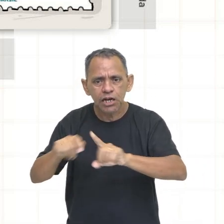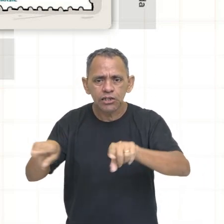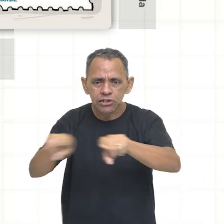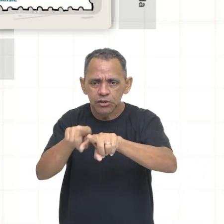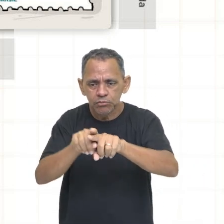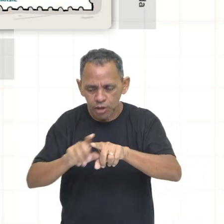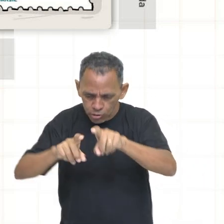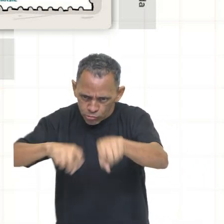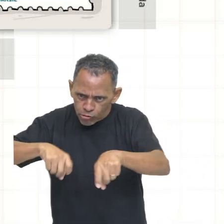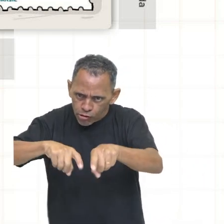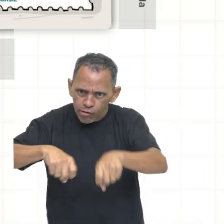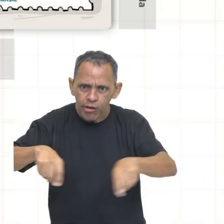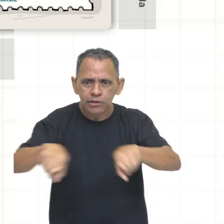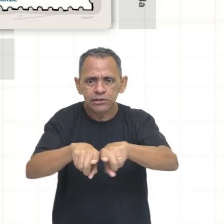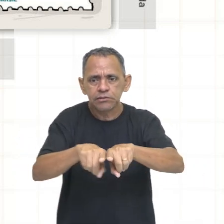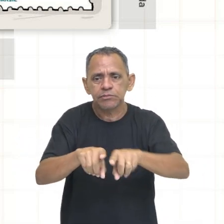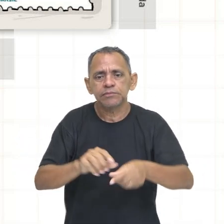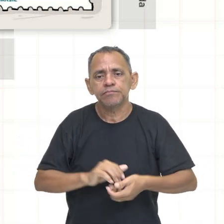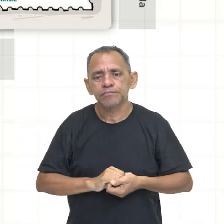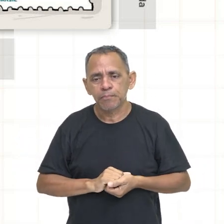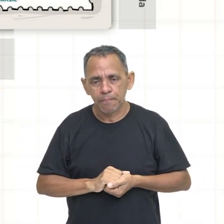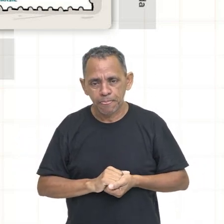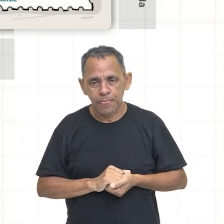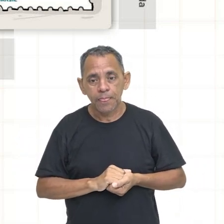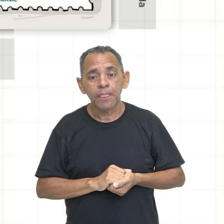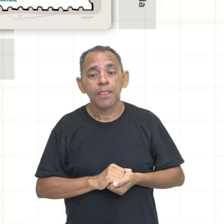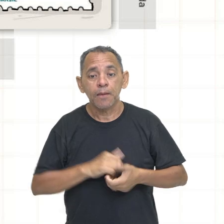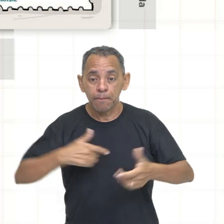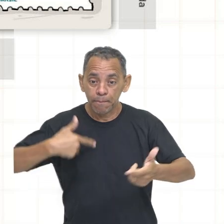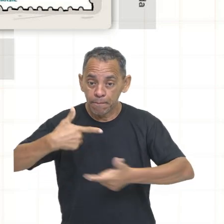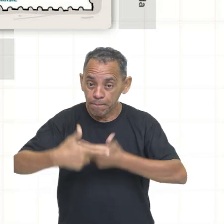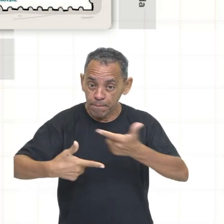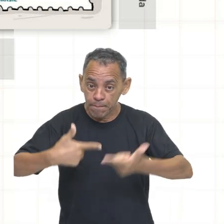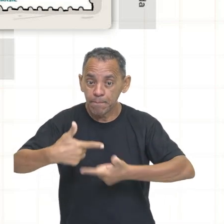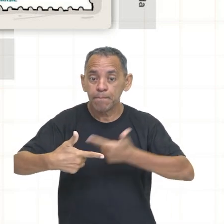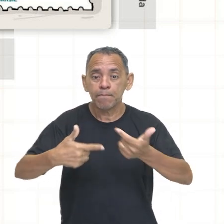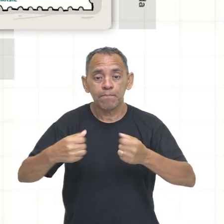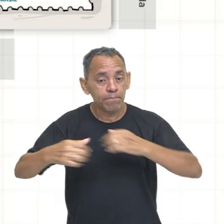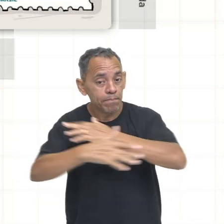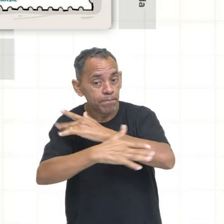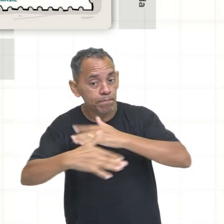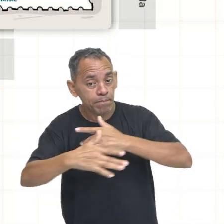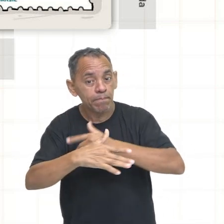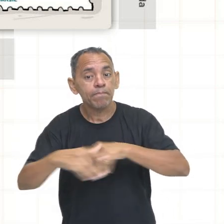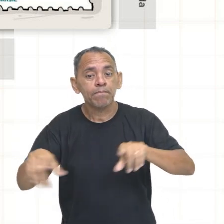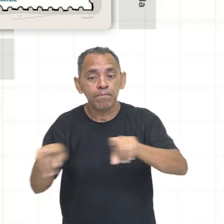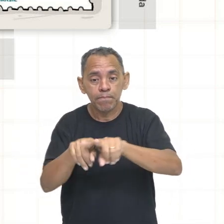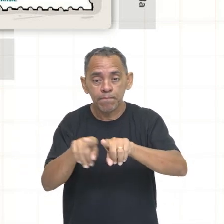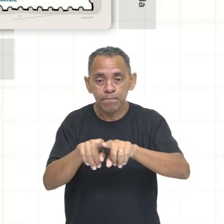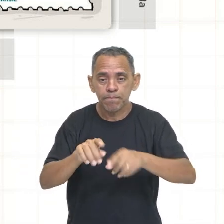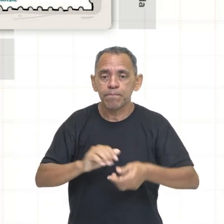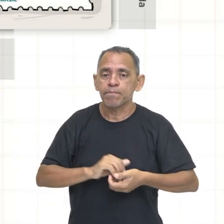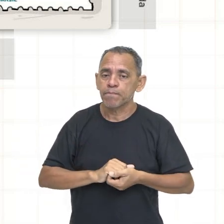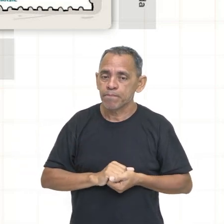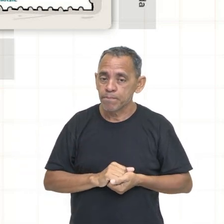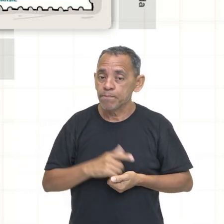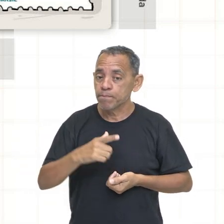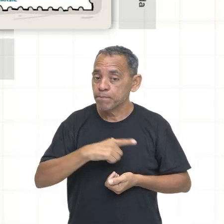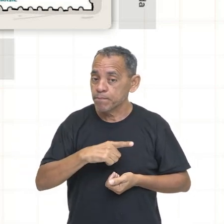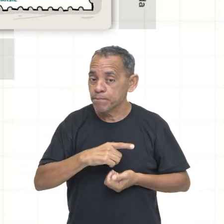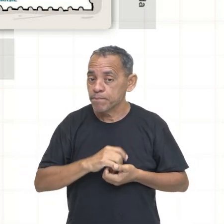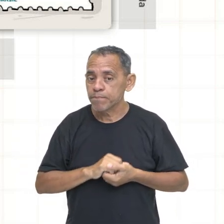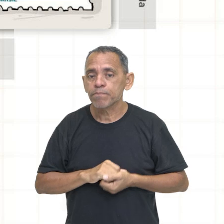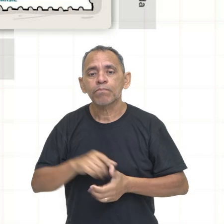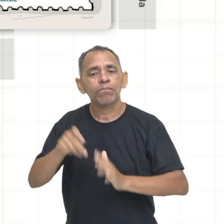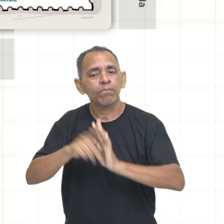temos o PIS/PASEP para os trabalhadores urbanos, para os trabalhadores fabris e havia também um programa de